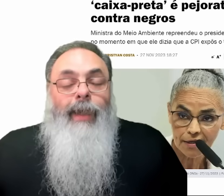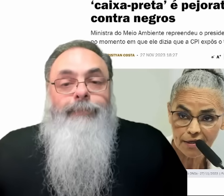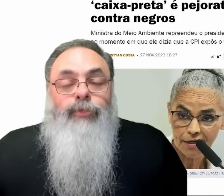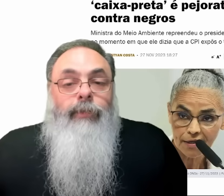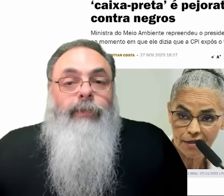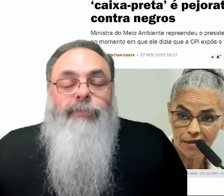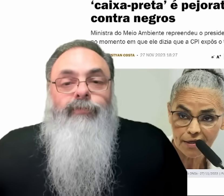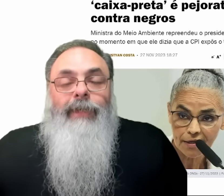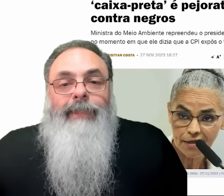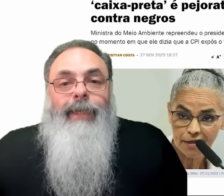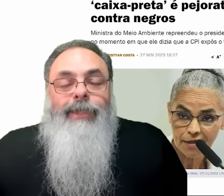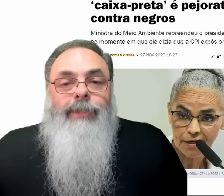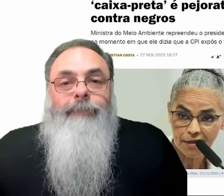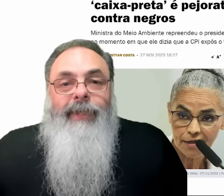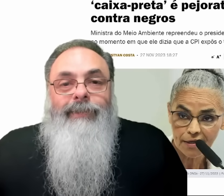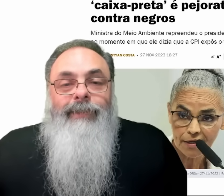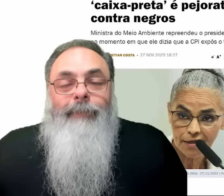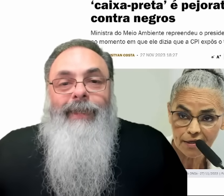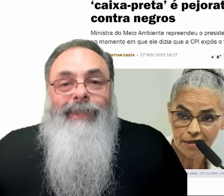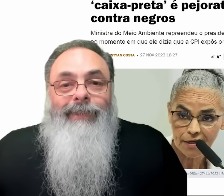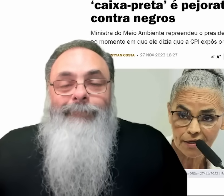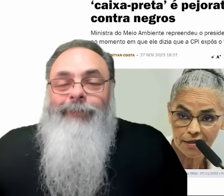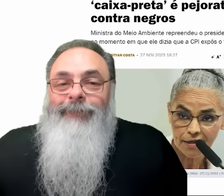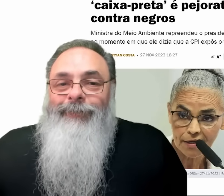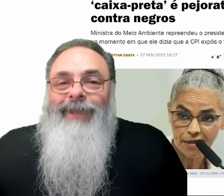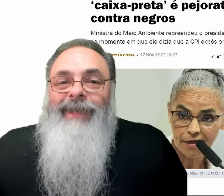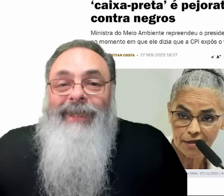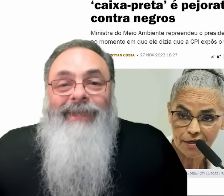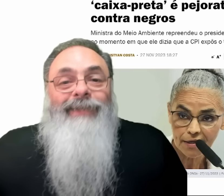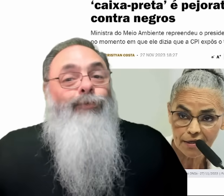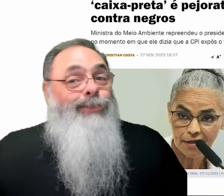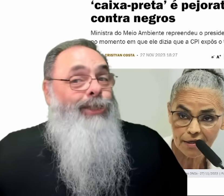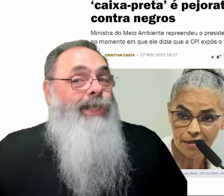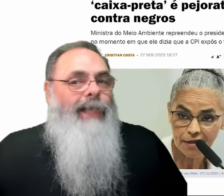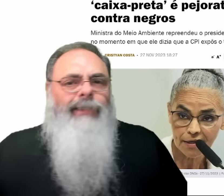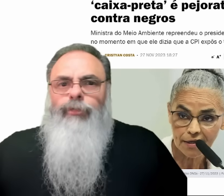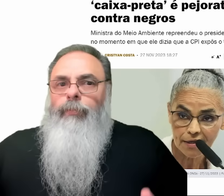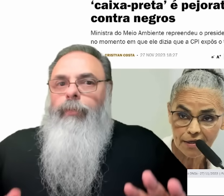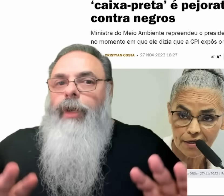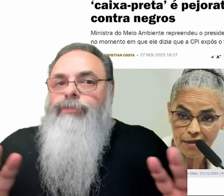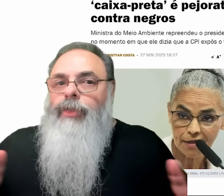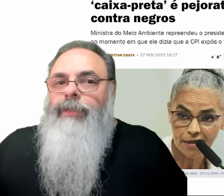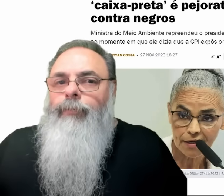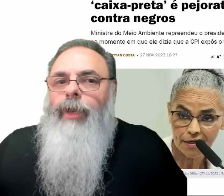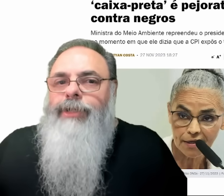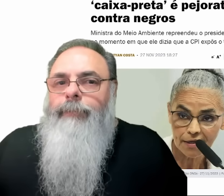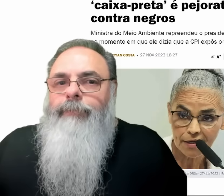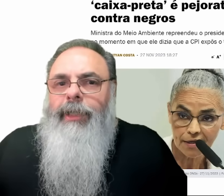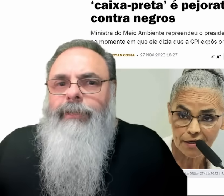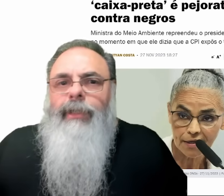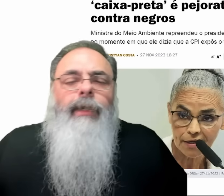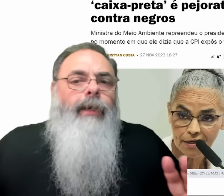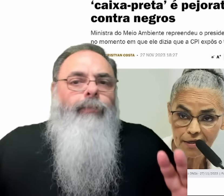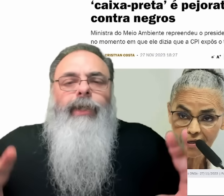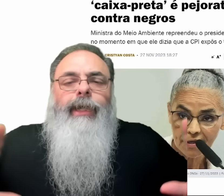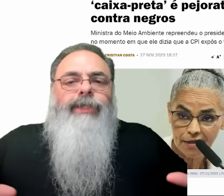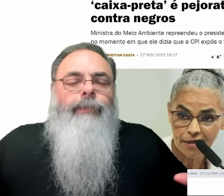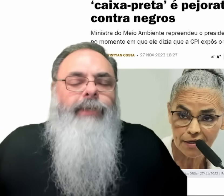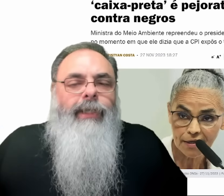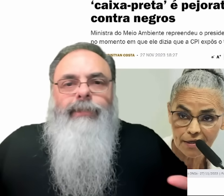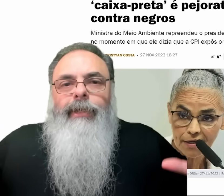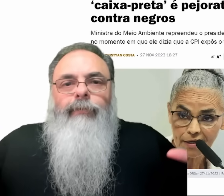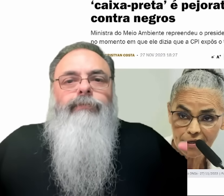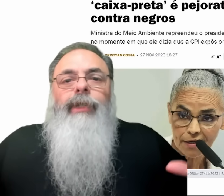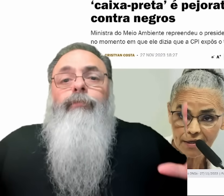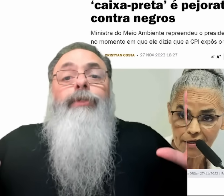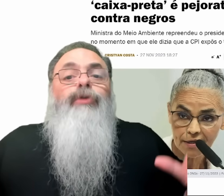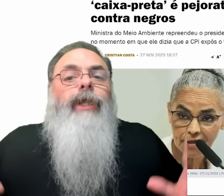essa é uma cápsul e nós vamos falar da caixa preta da Marina meu amigo é ela ficou chateada não não pode usar o termo caixa preta porque caixa